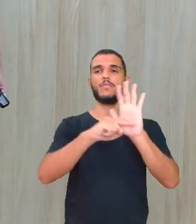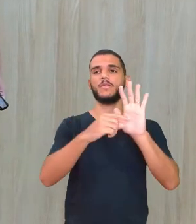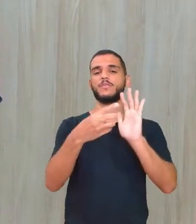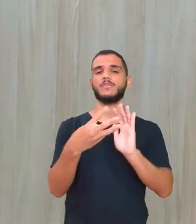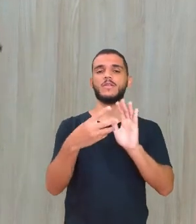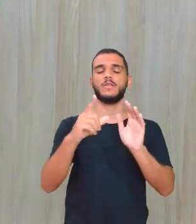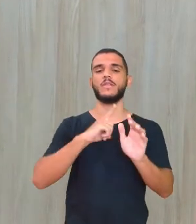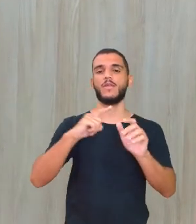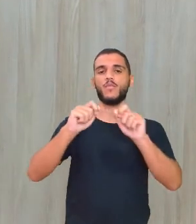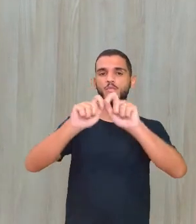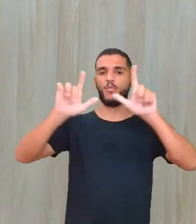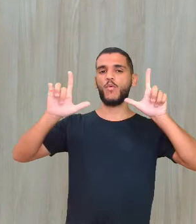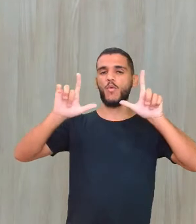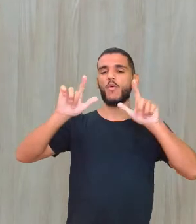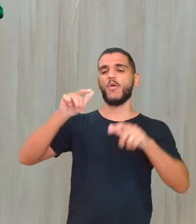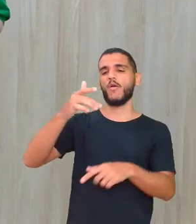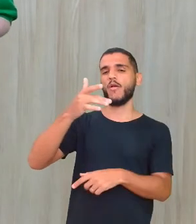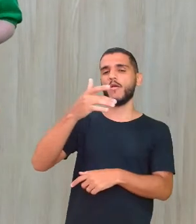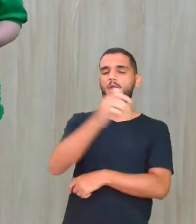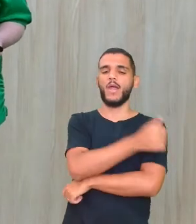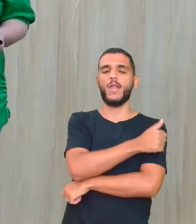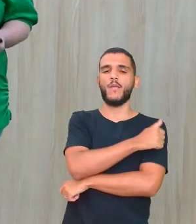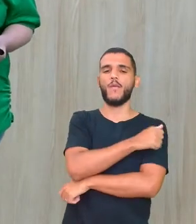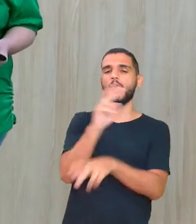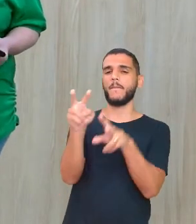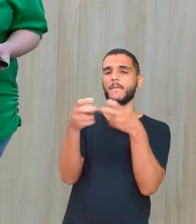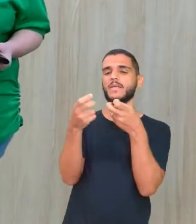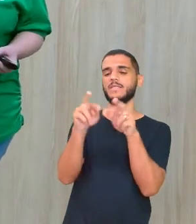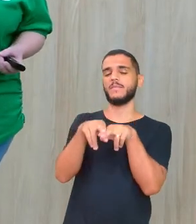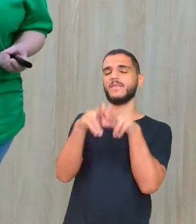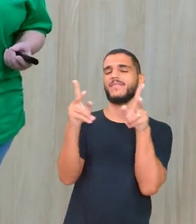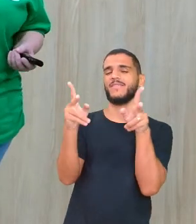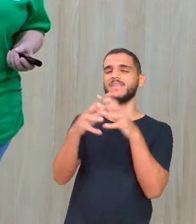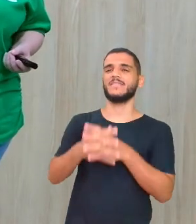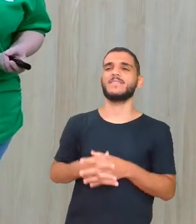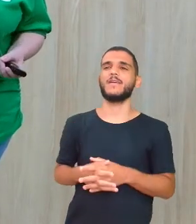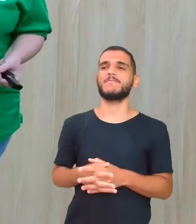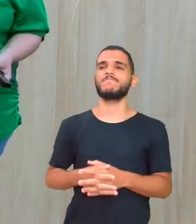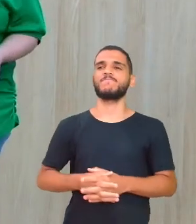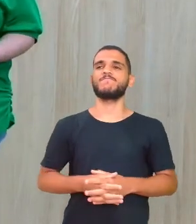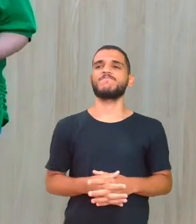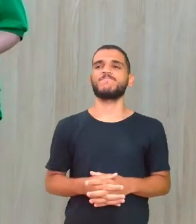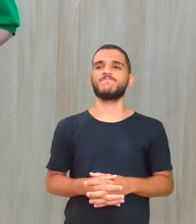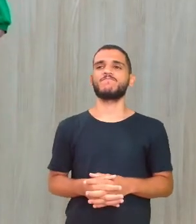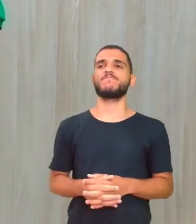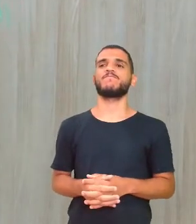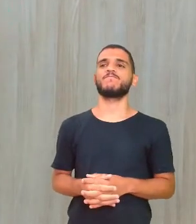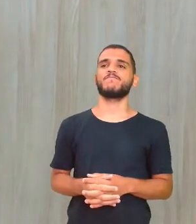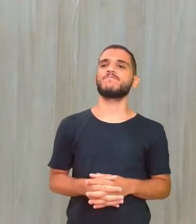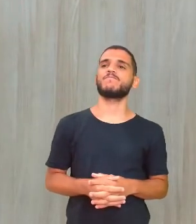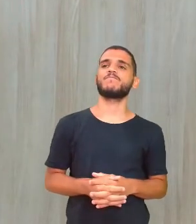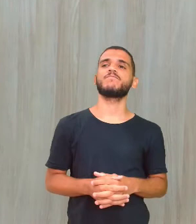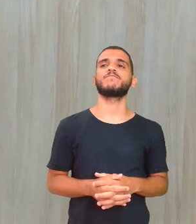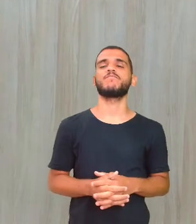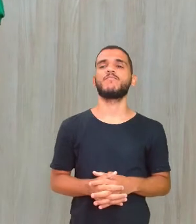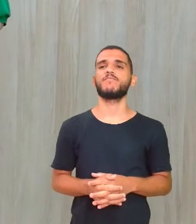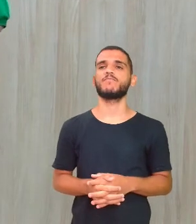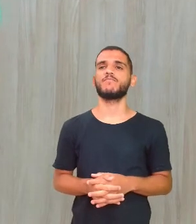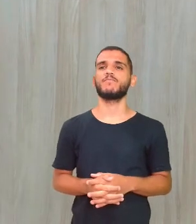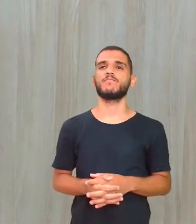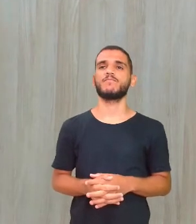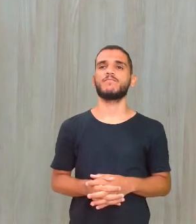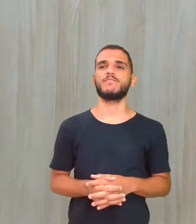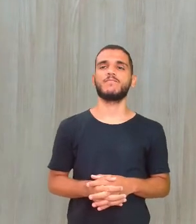um zoom aí para ver se os meninos conseguem perceber a diferença desse ponto para o ponto anterior, tá?